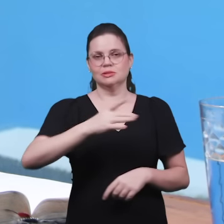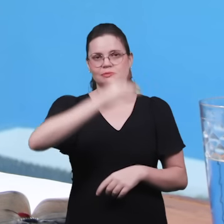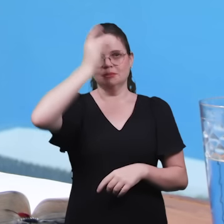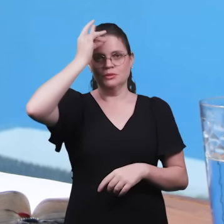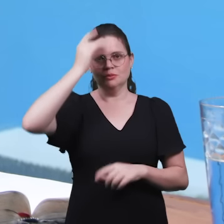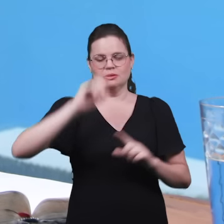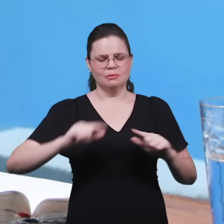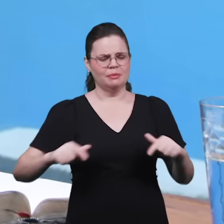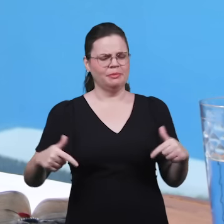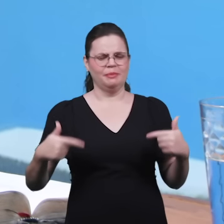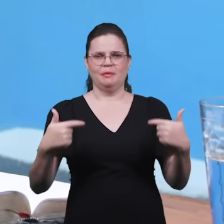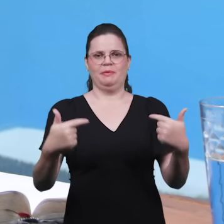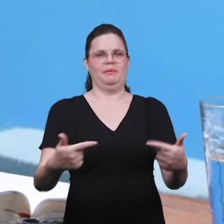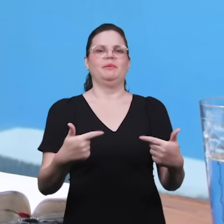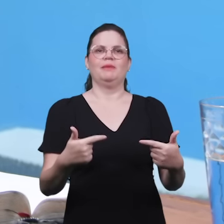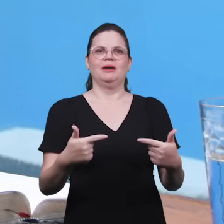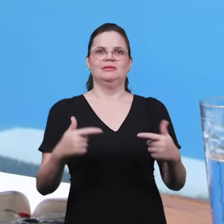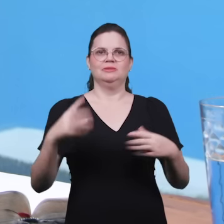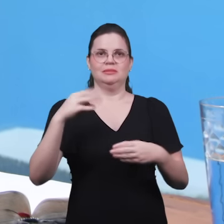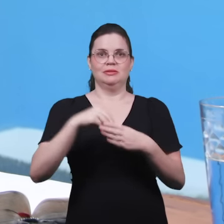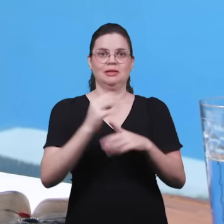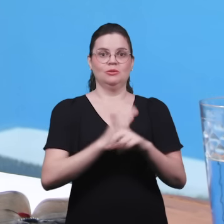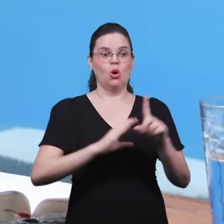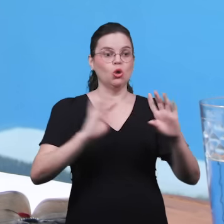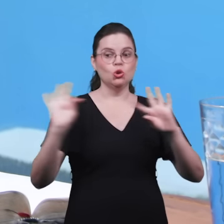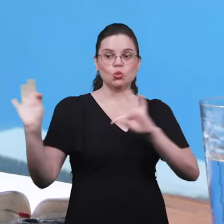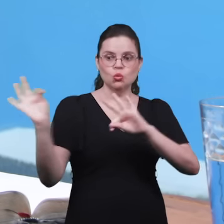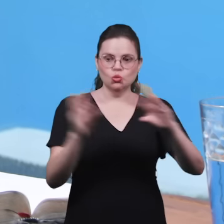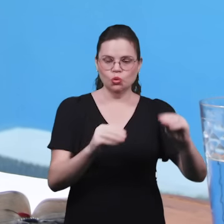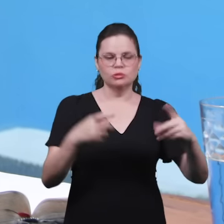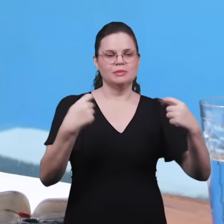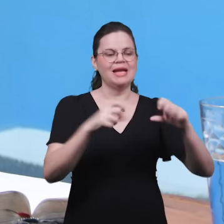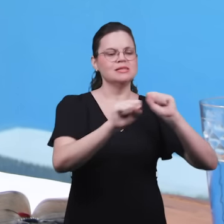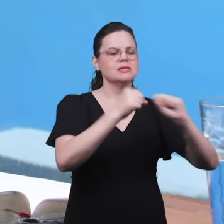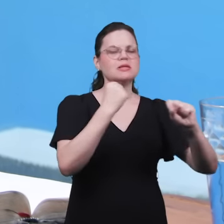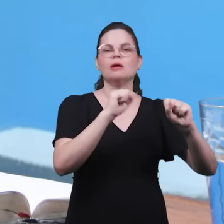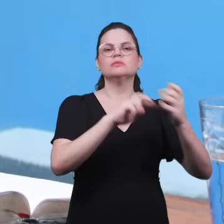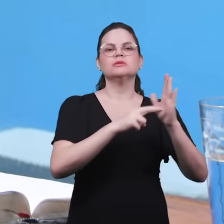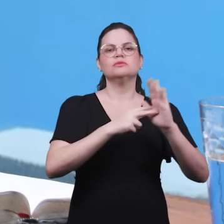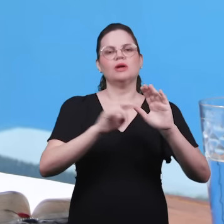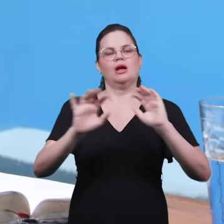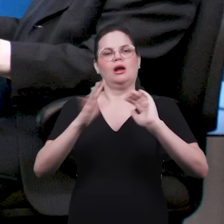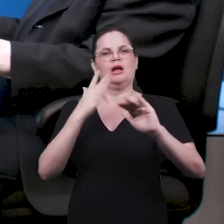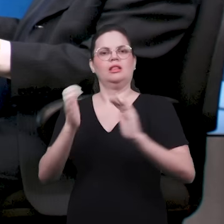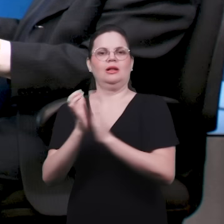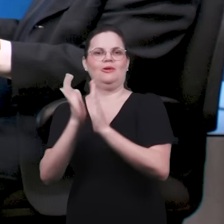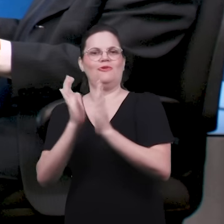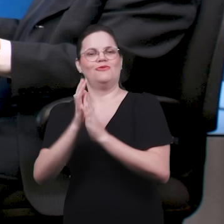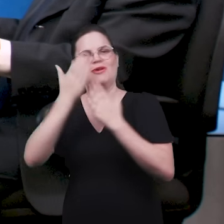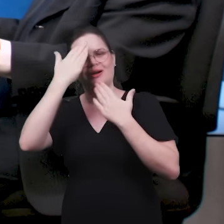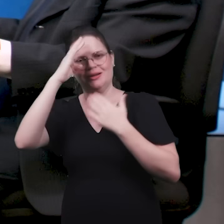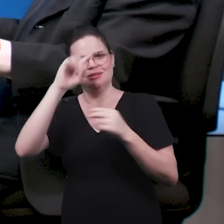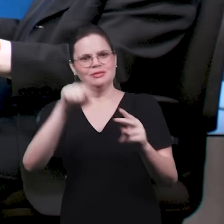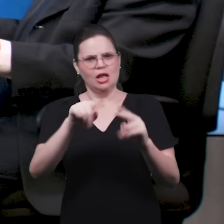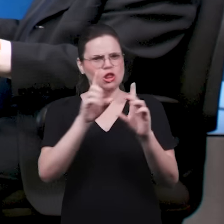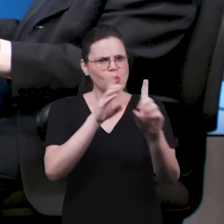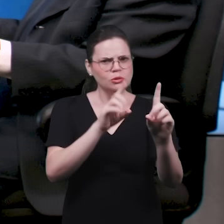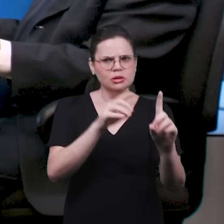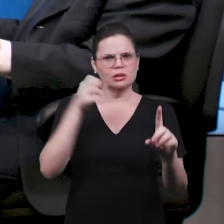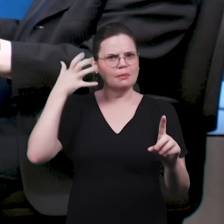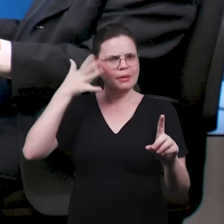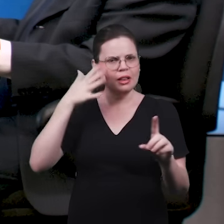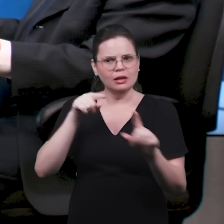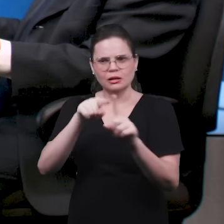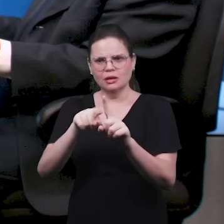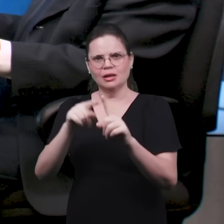do Senhor, a operação do Senhor no culto. Faça-se tudo e a igreja vai ser edificada. É interessante porque o detalhe da